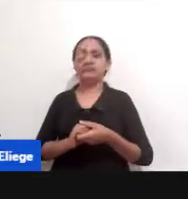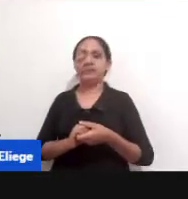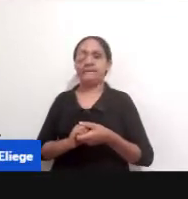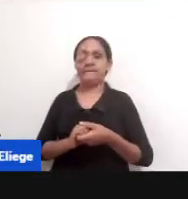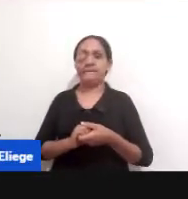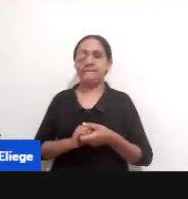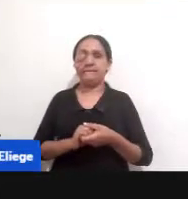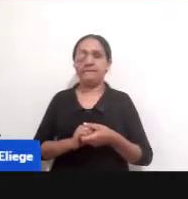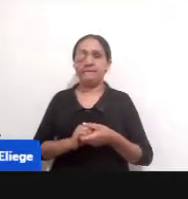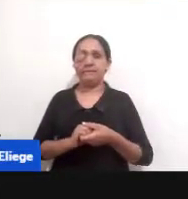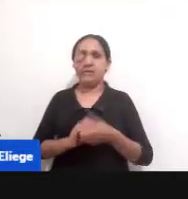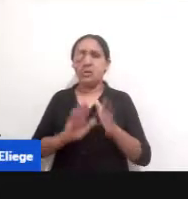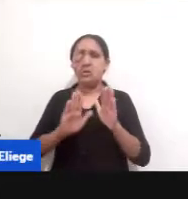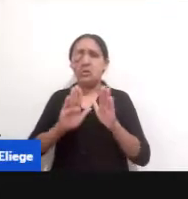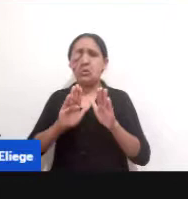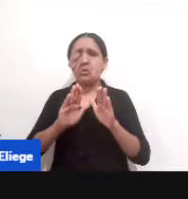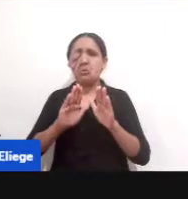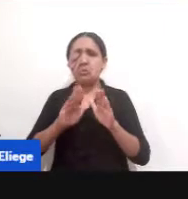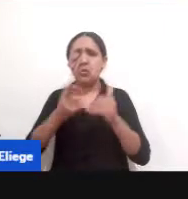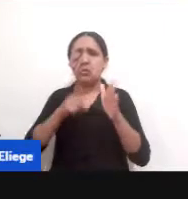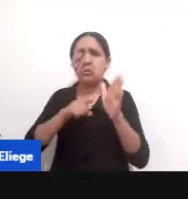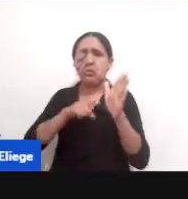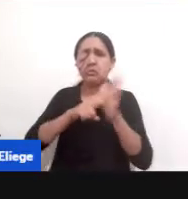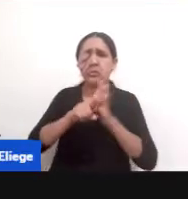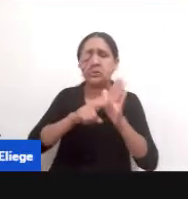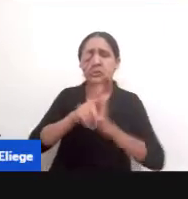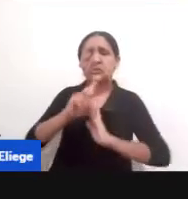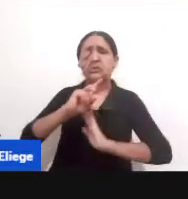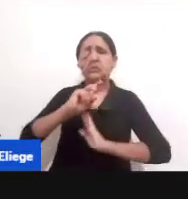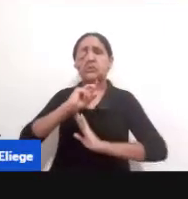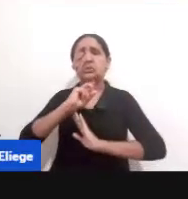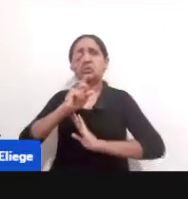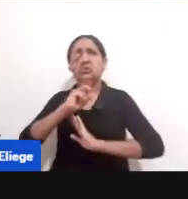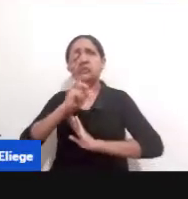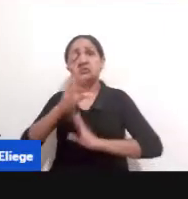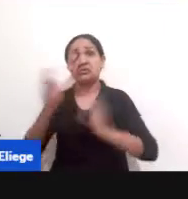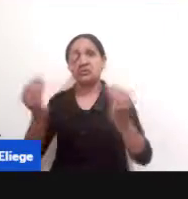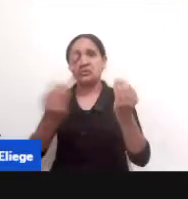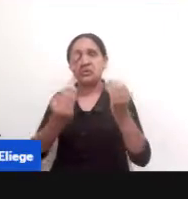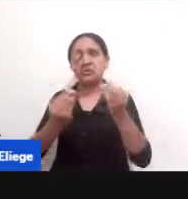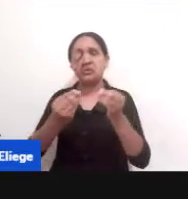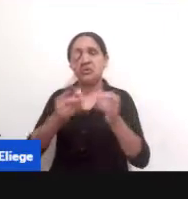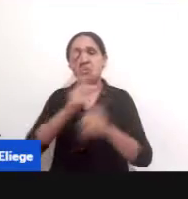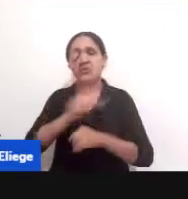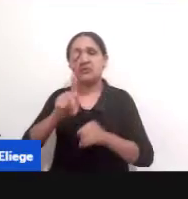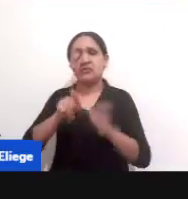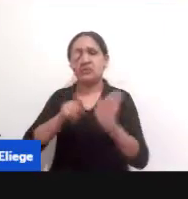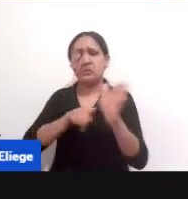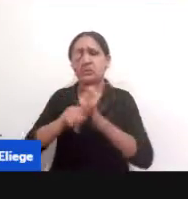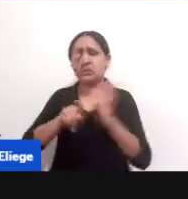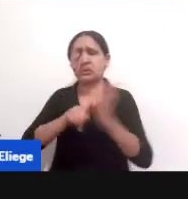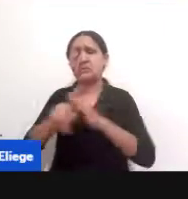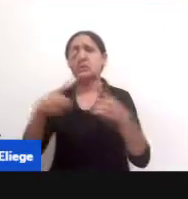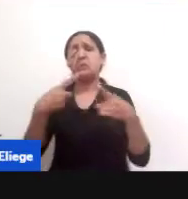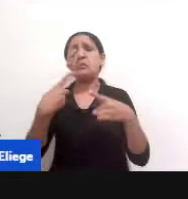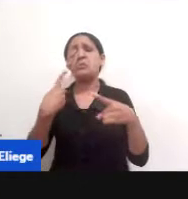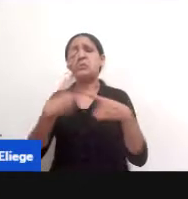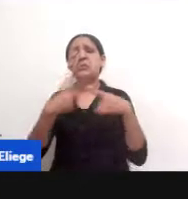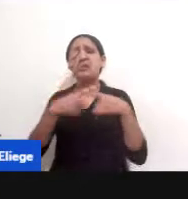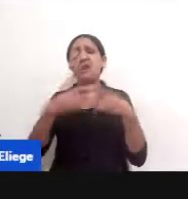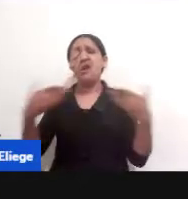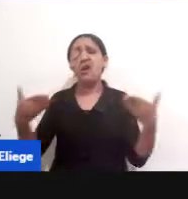E quais as questões norteadoras que muitos professores nos questionam? Por que começar agora? Porque,